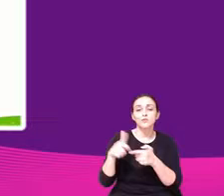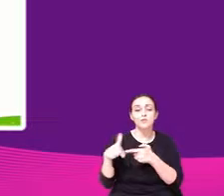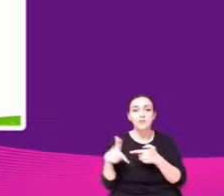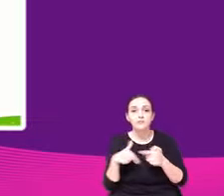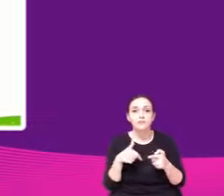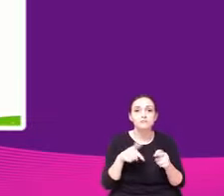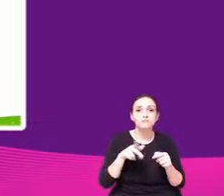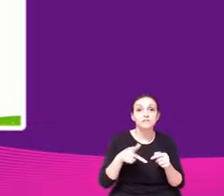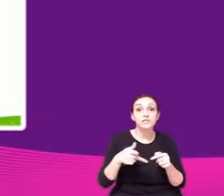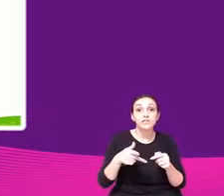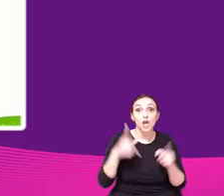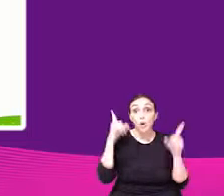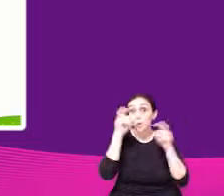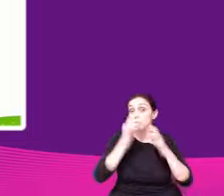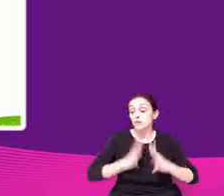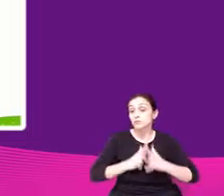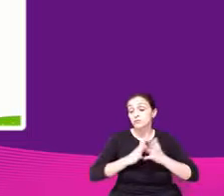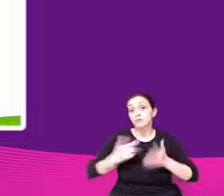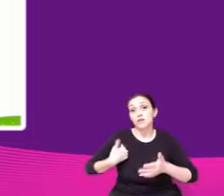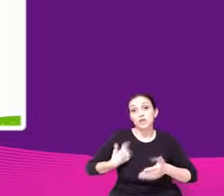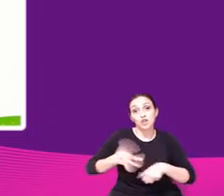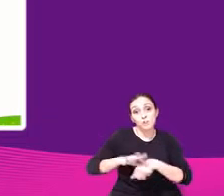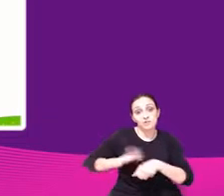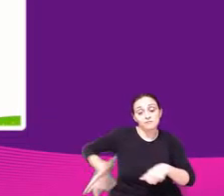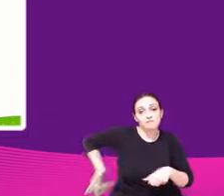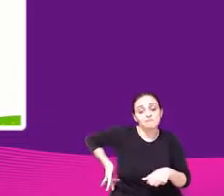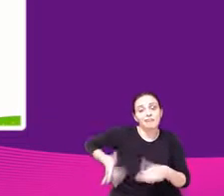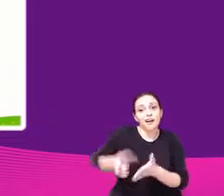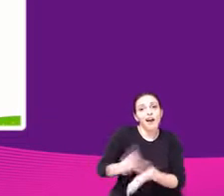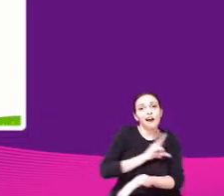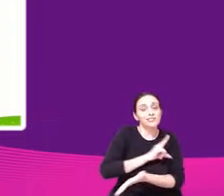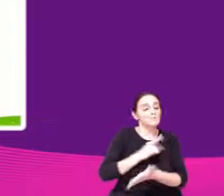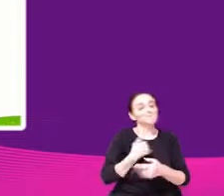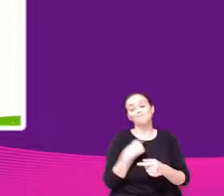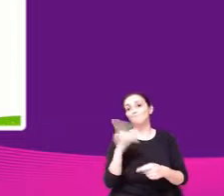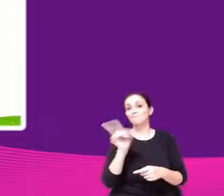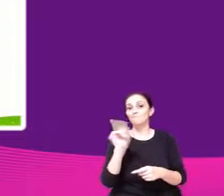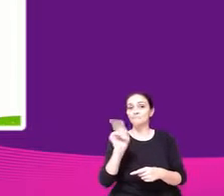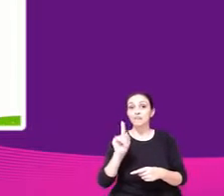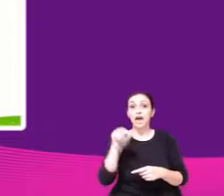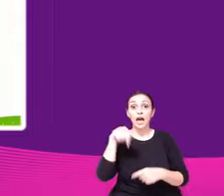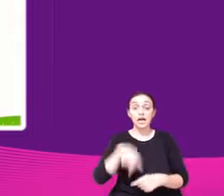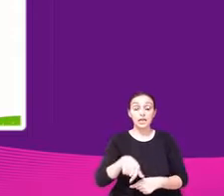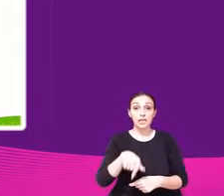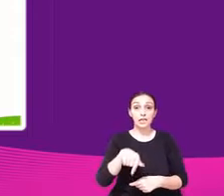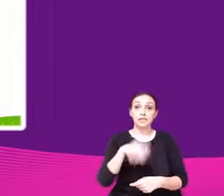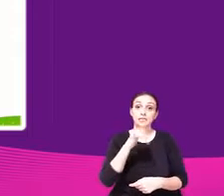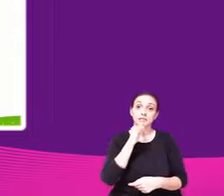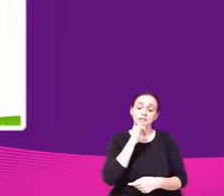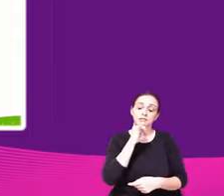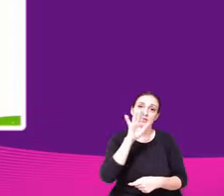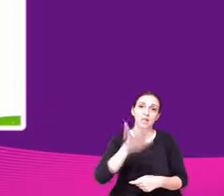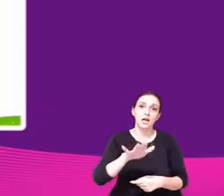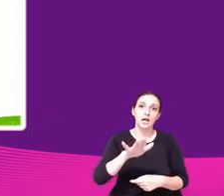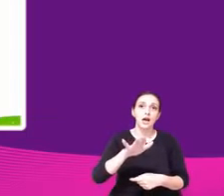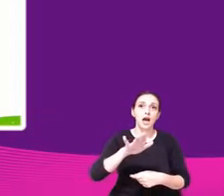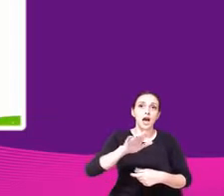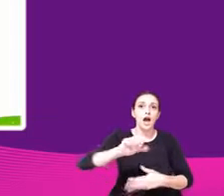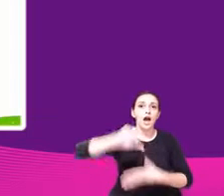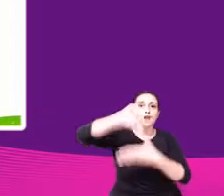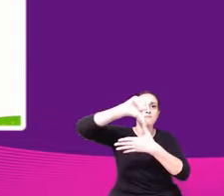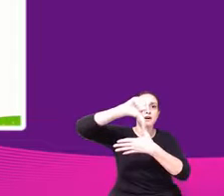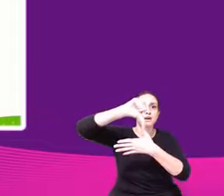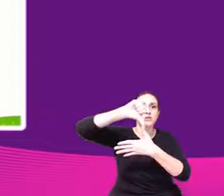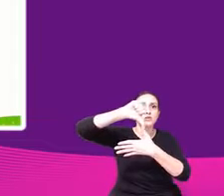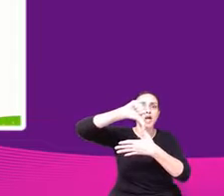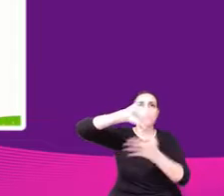doença renal, né? Ou seja, você tem muito mais do que na América do Norte ou no mundo inteiro, mesmo